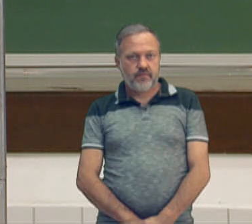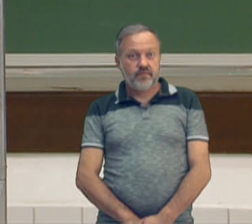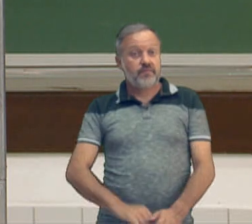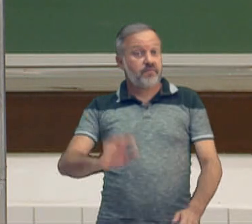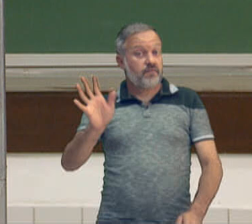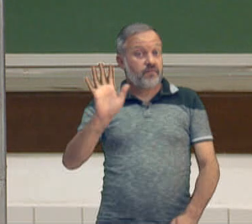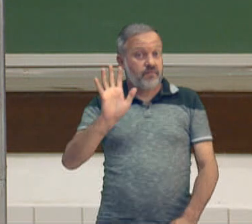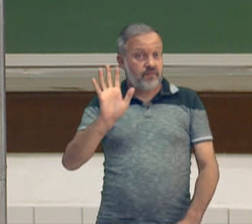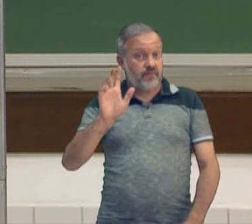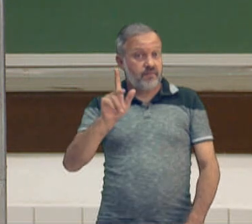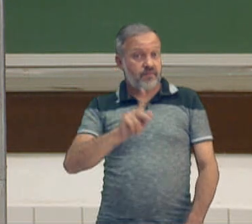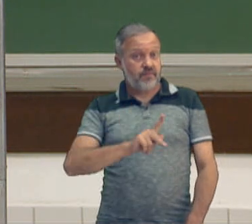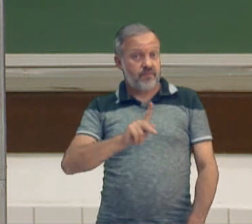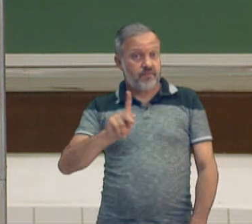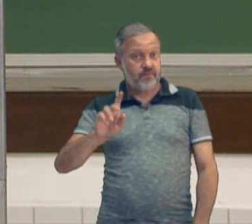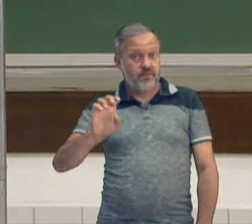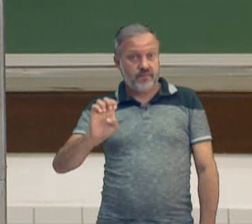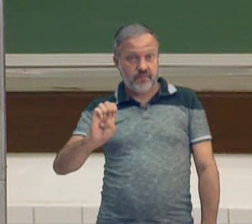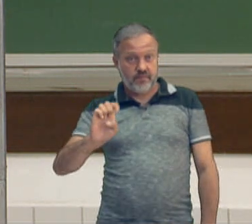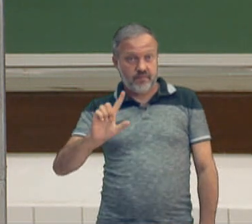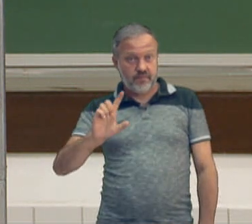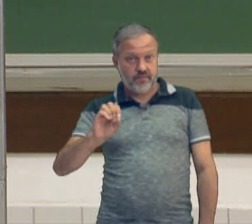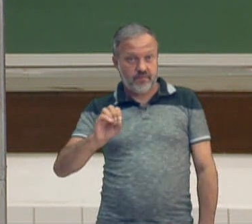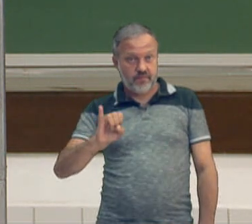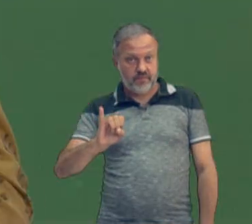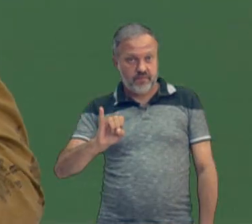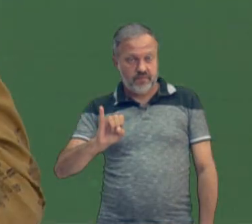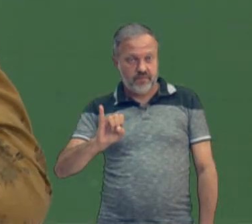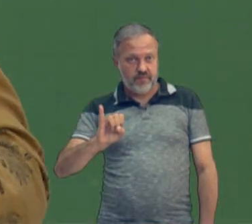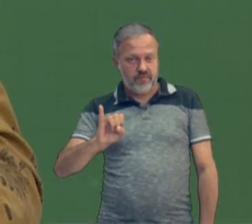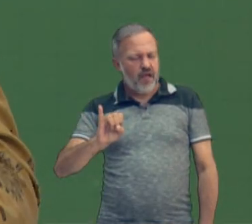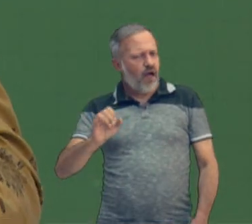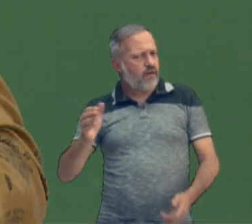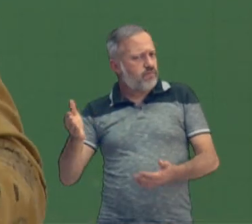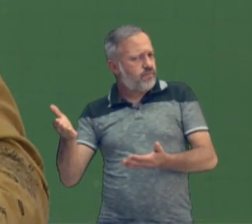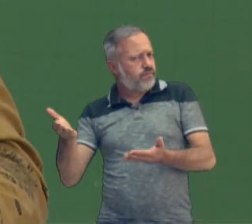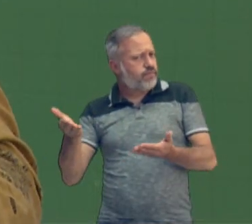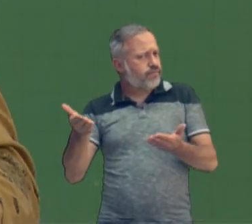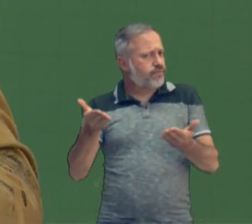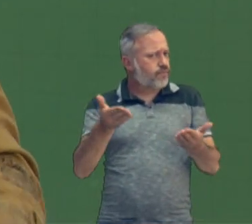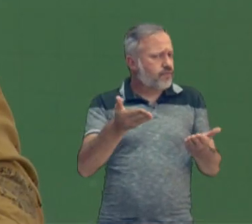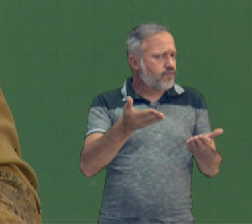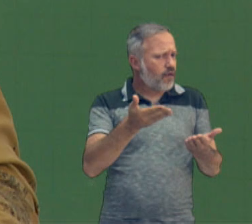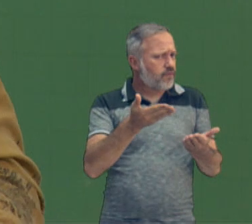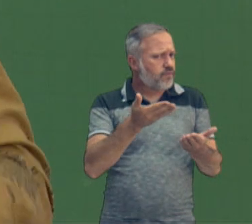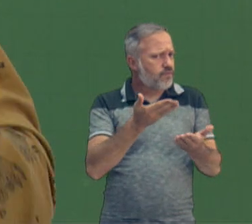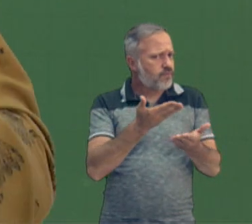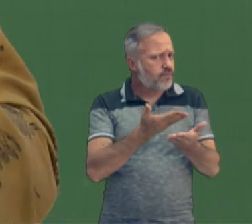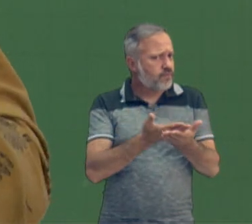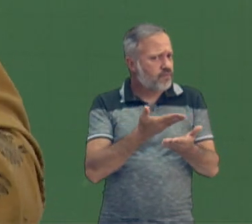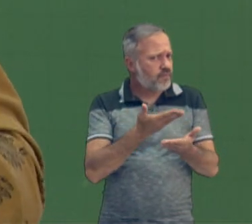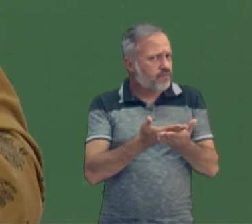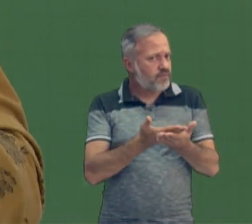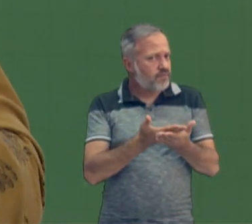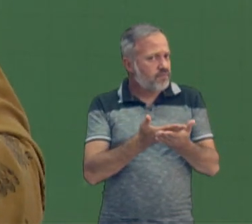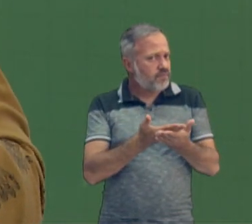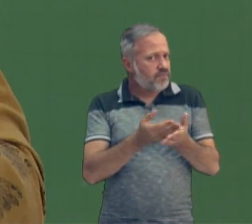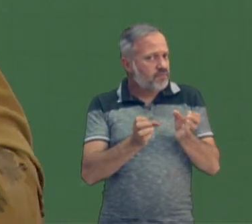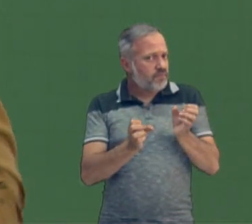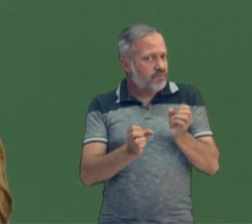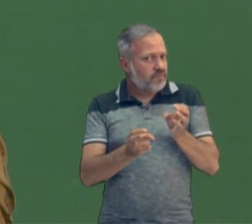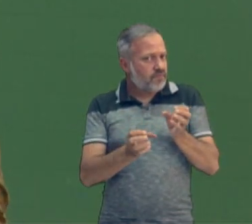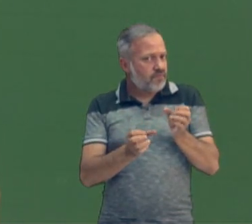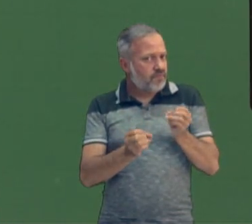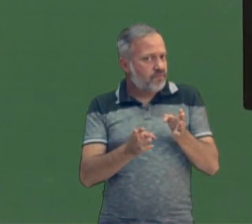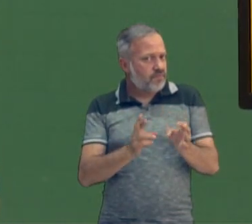Olá, eu sou o professor Eloy Corrêa. Sejam todos muito bem-vindos e bem-vindas a mais uma aula de